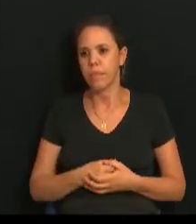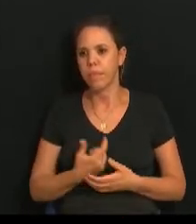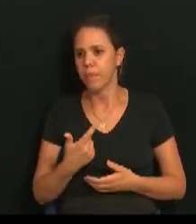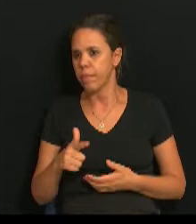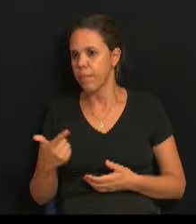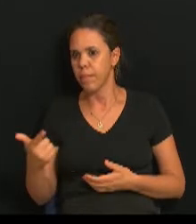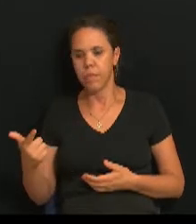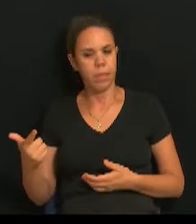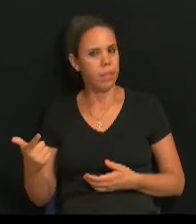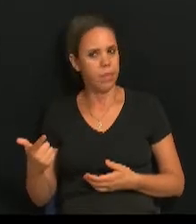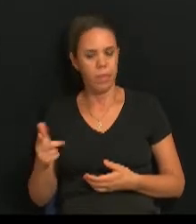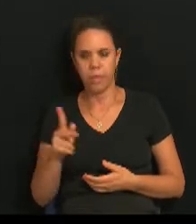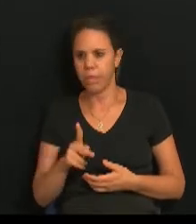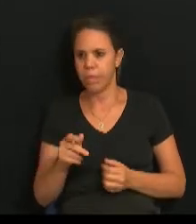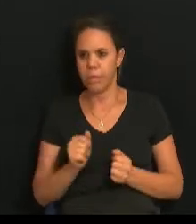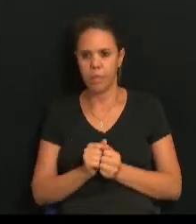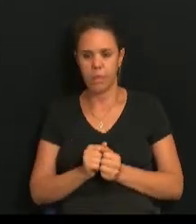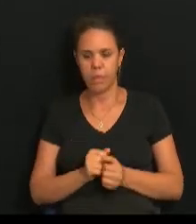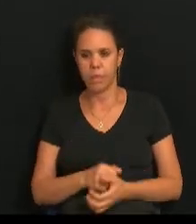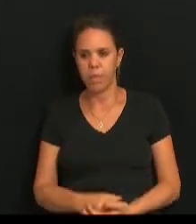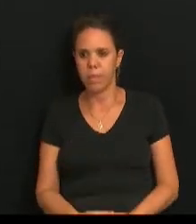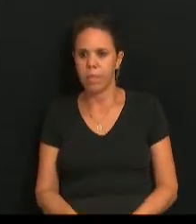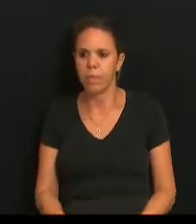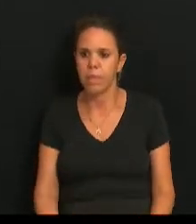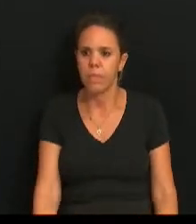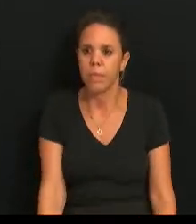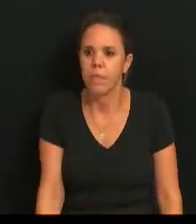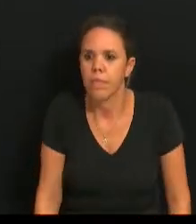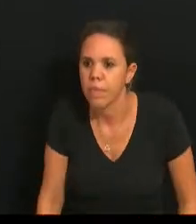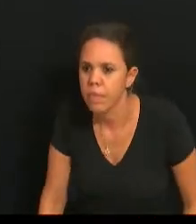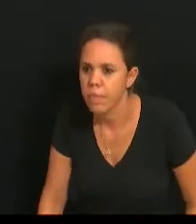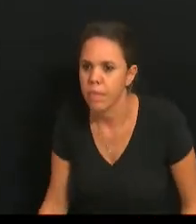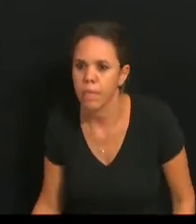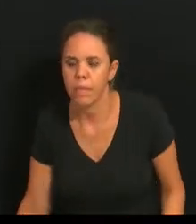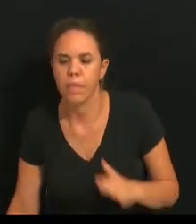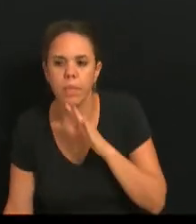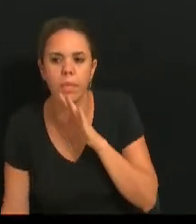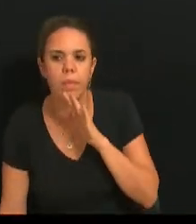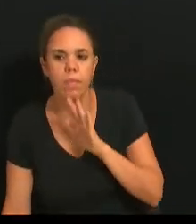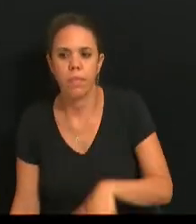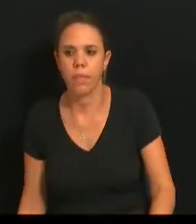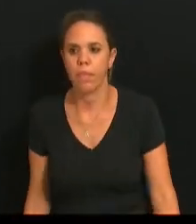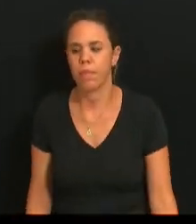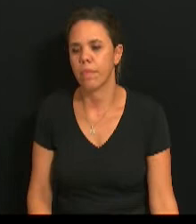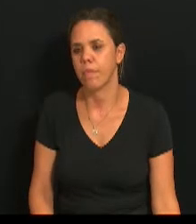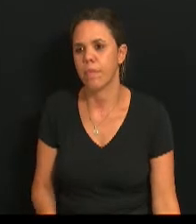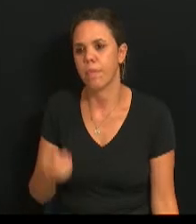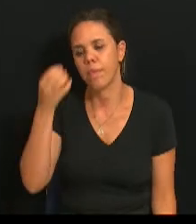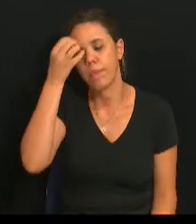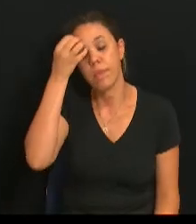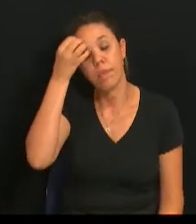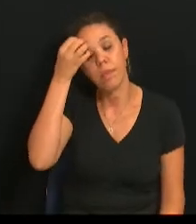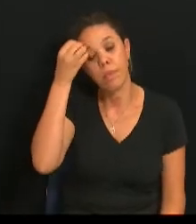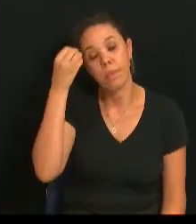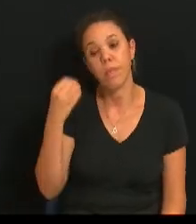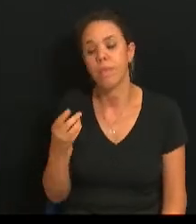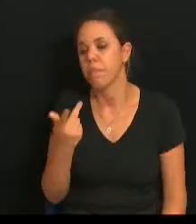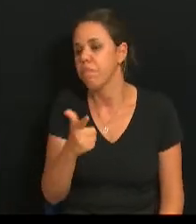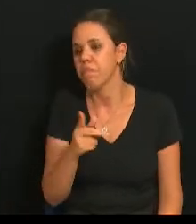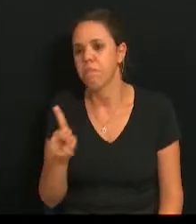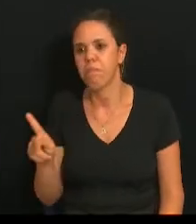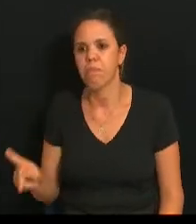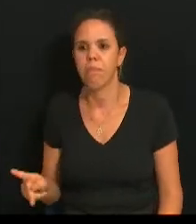com os professores, porque no período da tarde, por exemplo, no agrupamento 1 e 2, não tem professor. Os